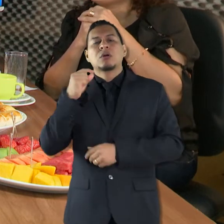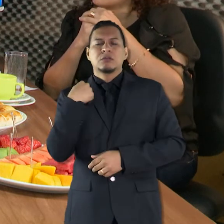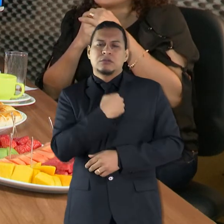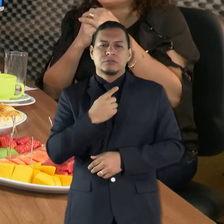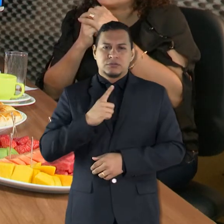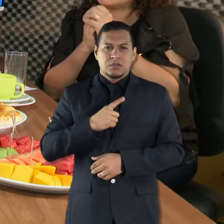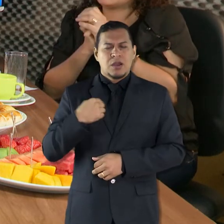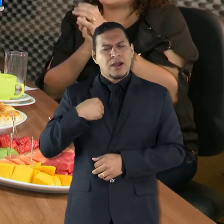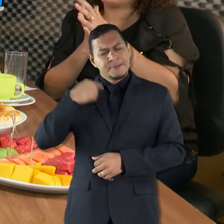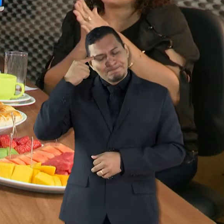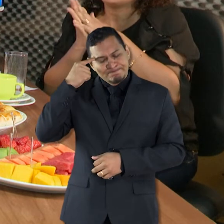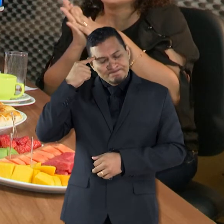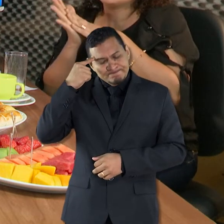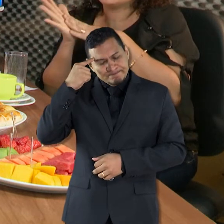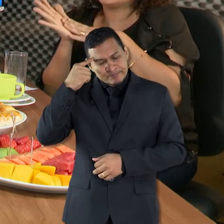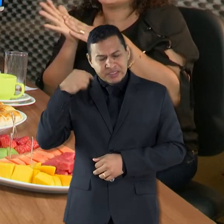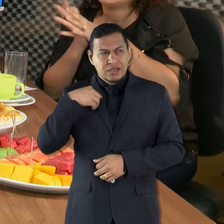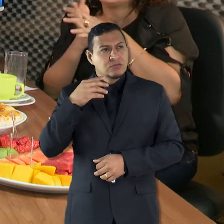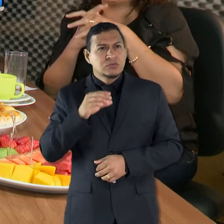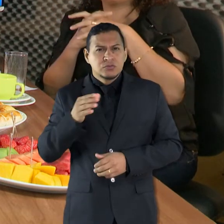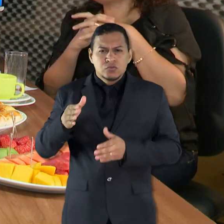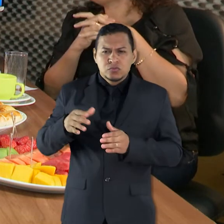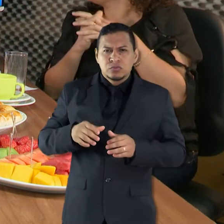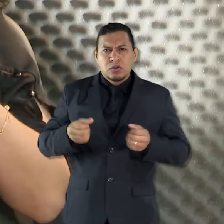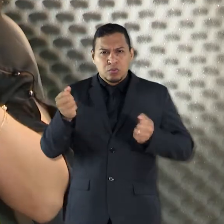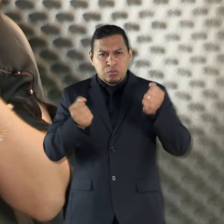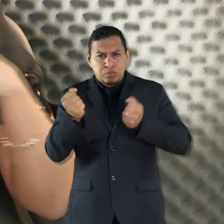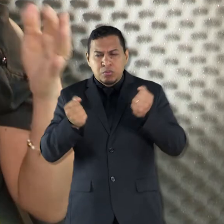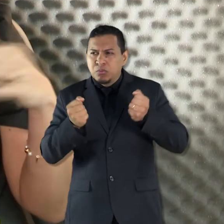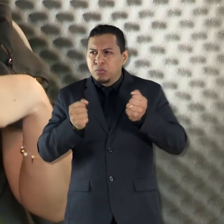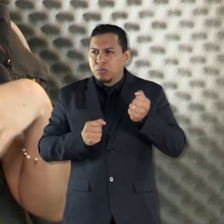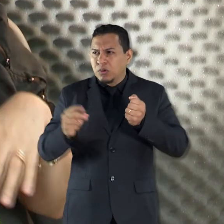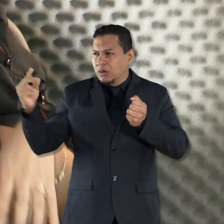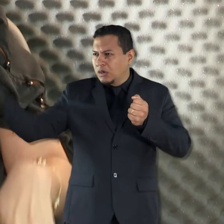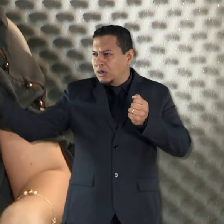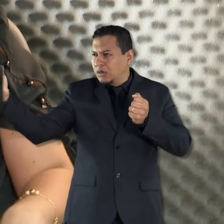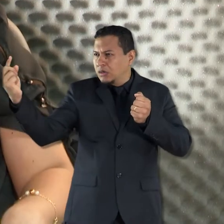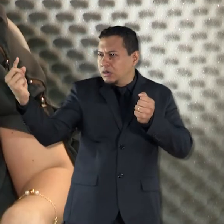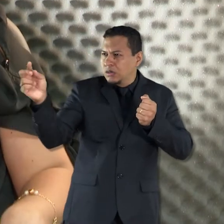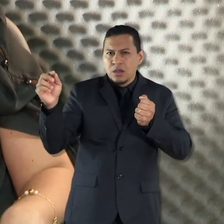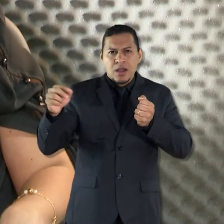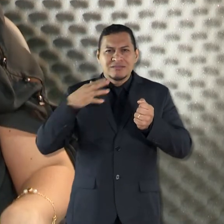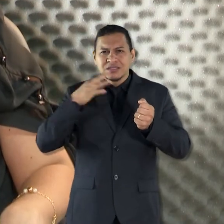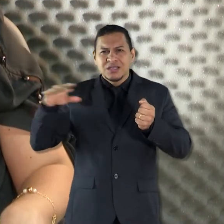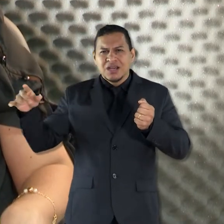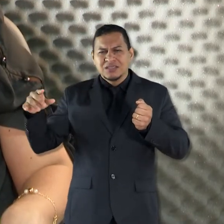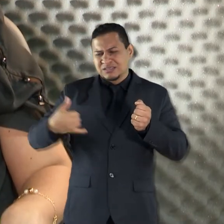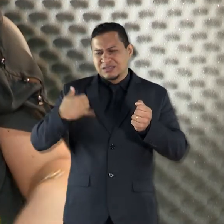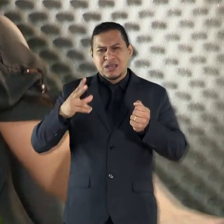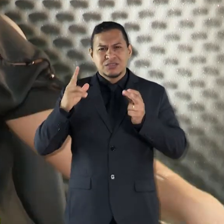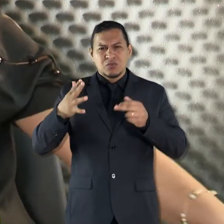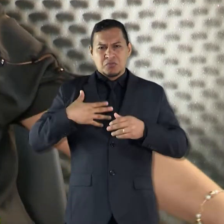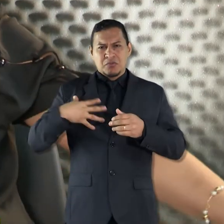que valorizar o que a gente tem. E aí eu fico caminhando ali no semáforo, né? Passando o carro, vejo as criancinhas lá pedindo. Da idade dos meus